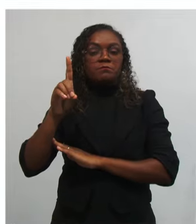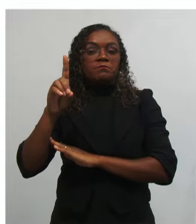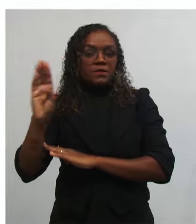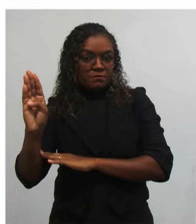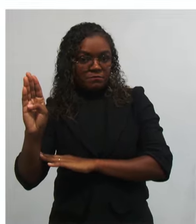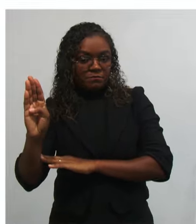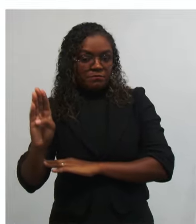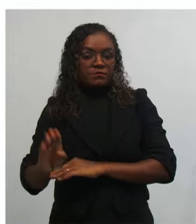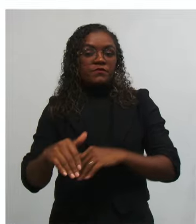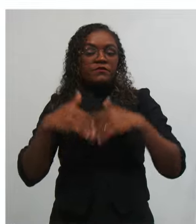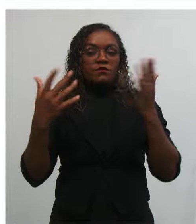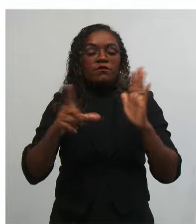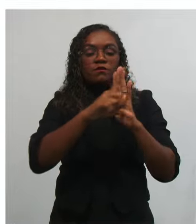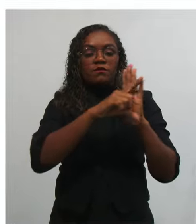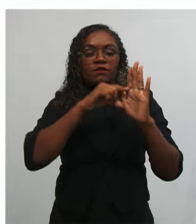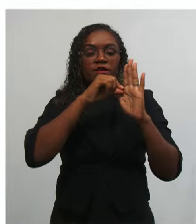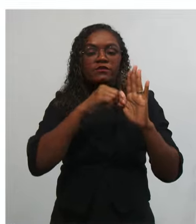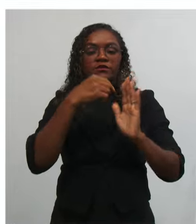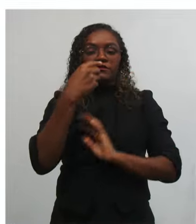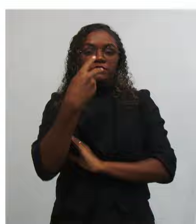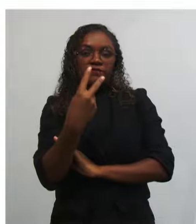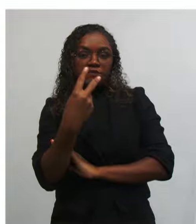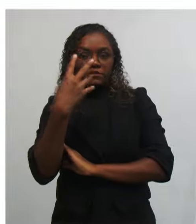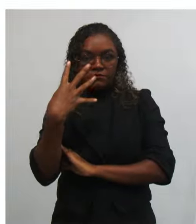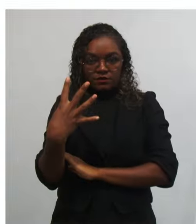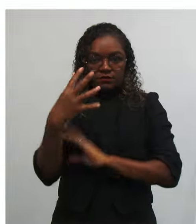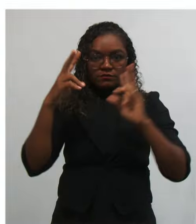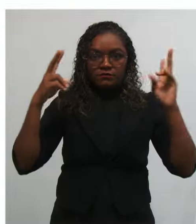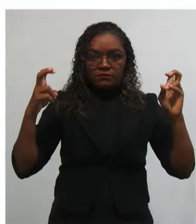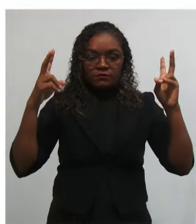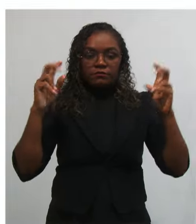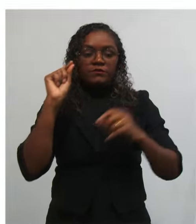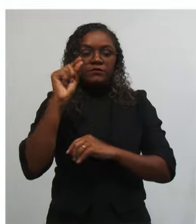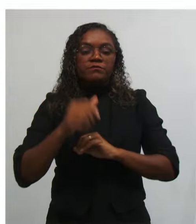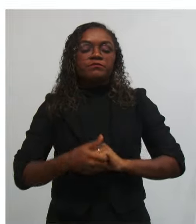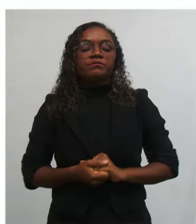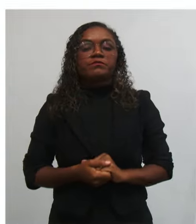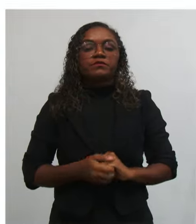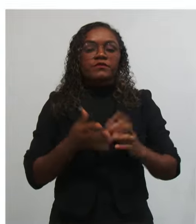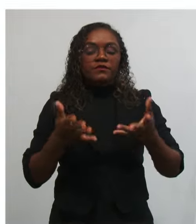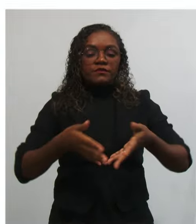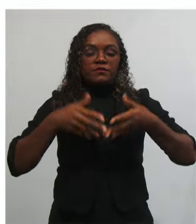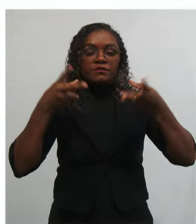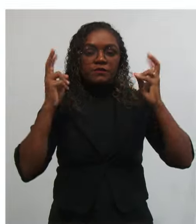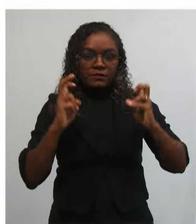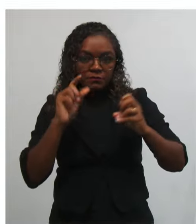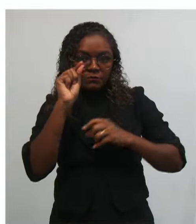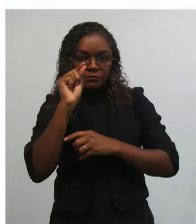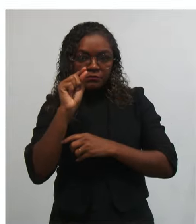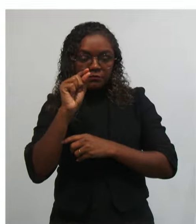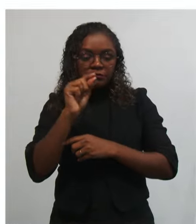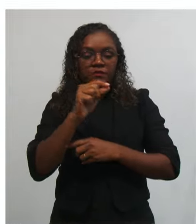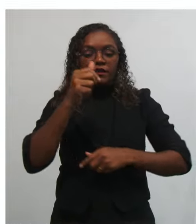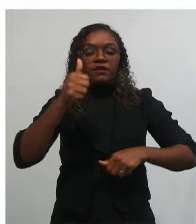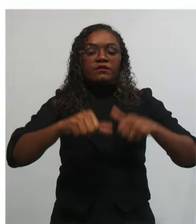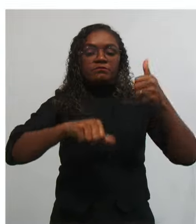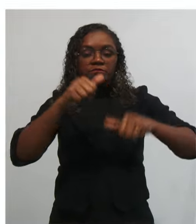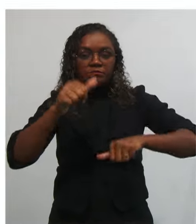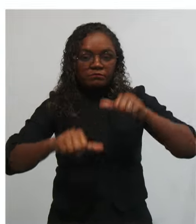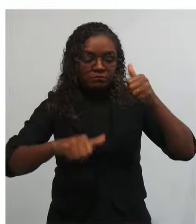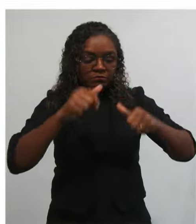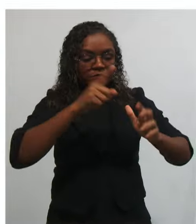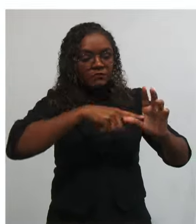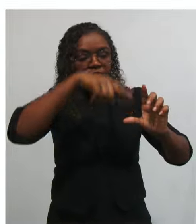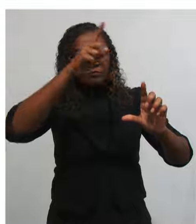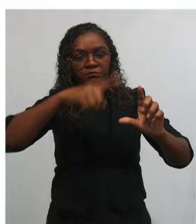no artigo 24 fala o seguinte a verificação do rendimento escolar observará critérios dentre eles